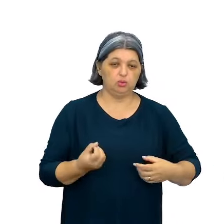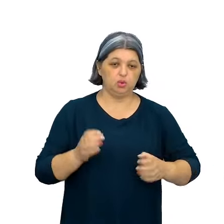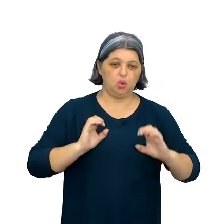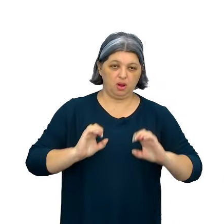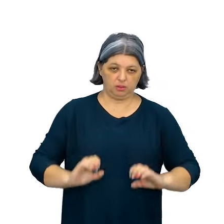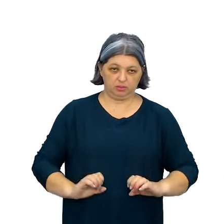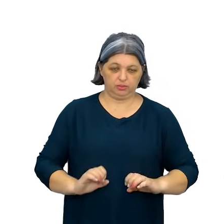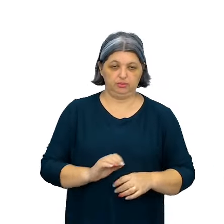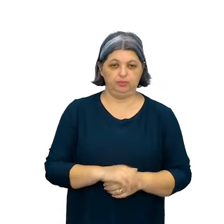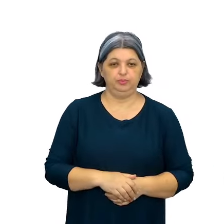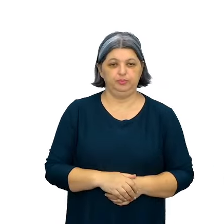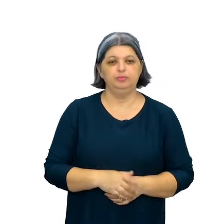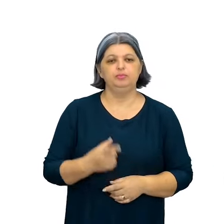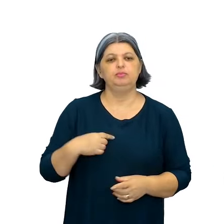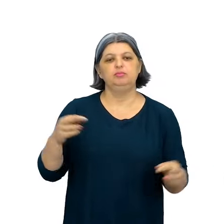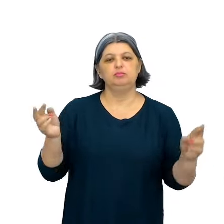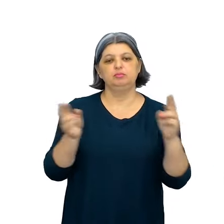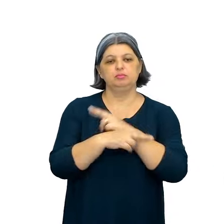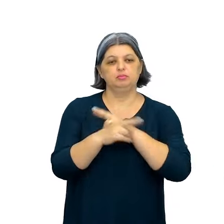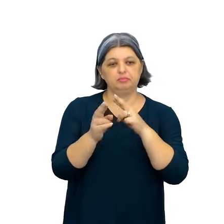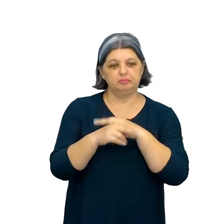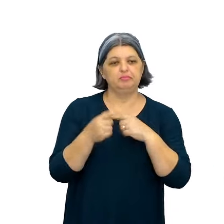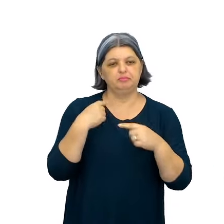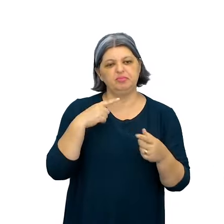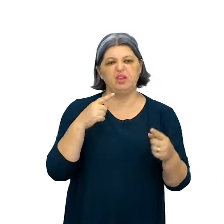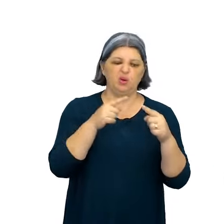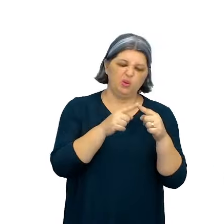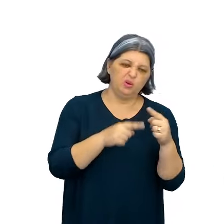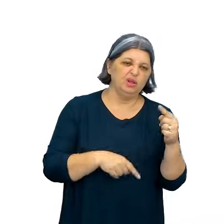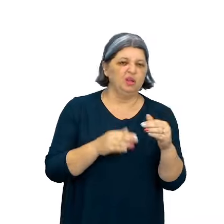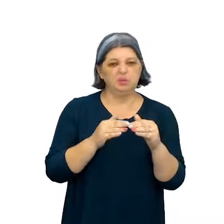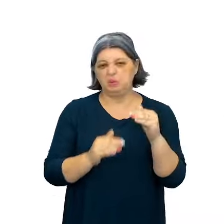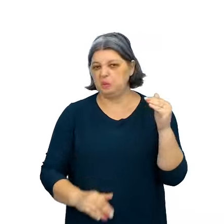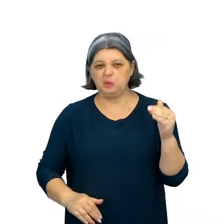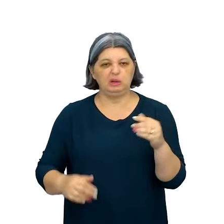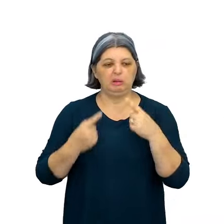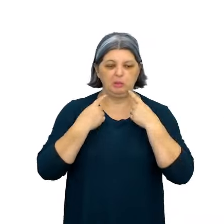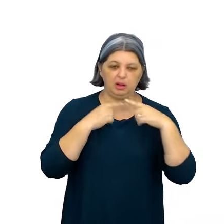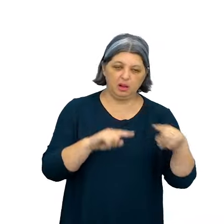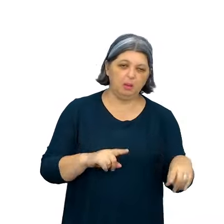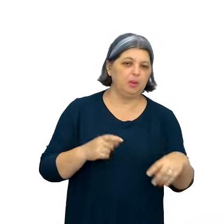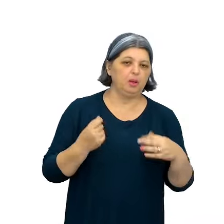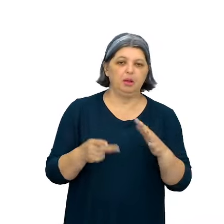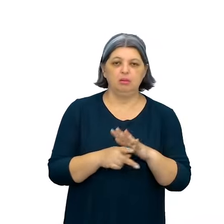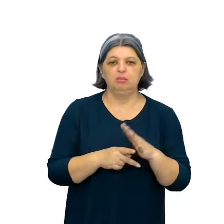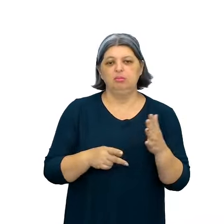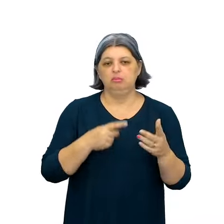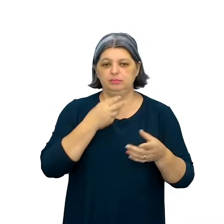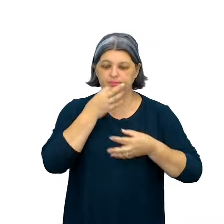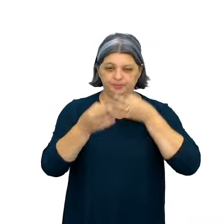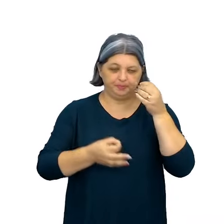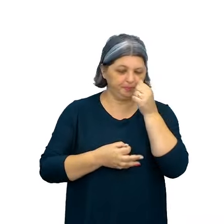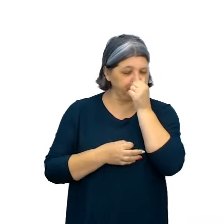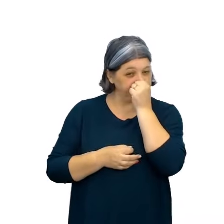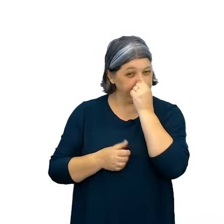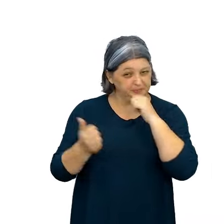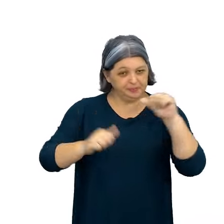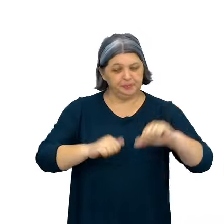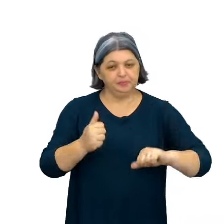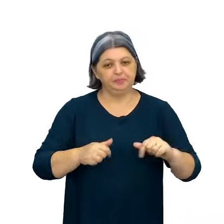Na nossa relação com o texto, nós discordamos, concordamos, criticamos suas posições, discutimos ideologias,